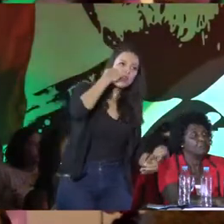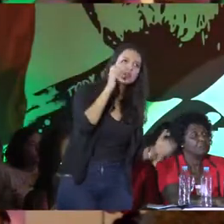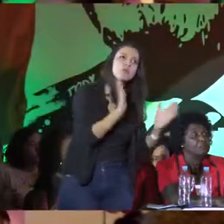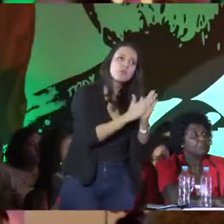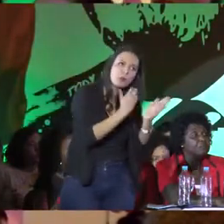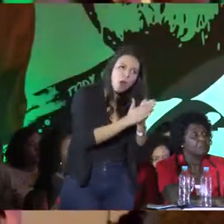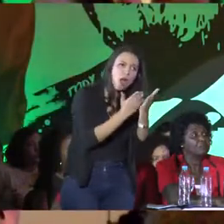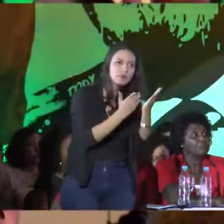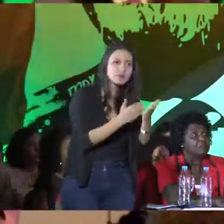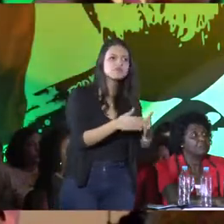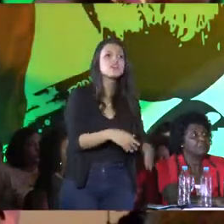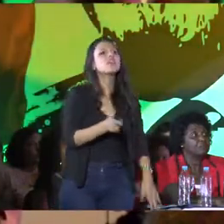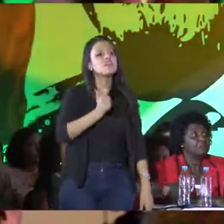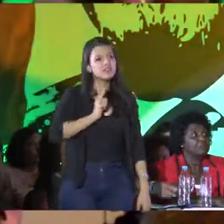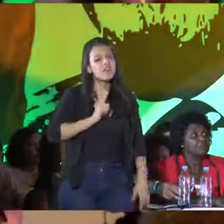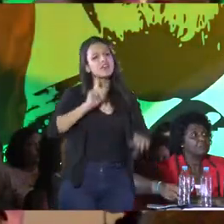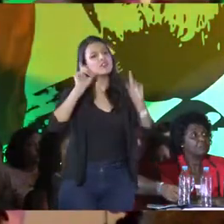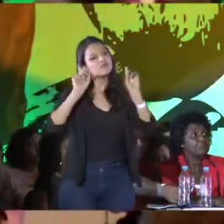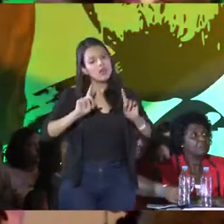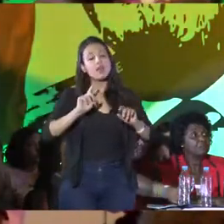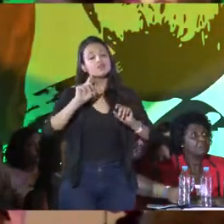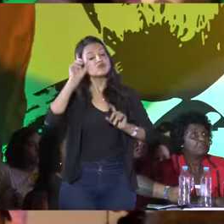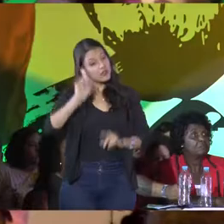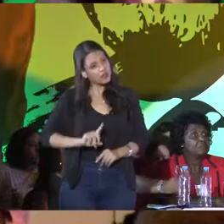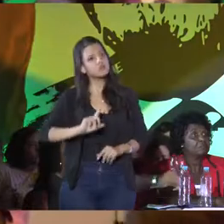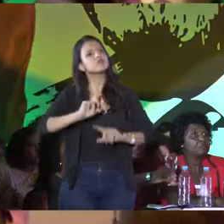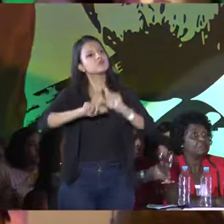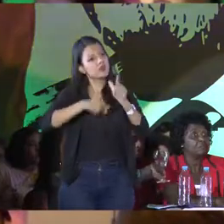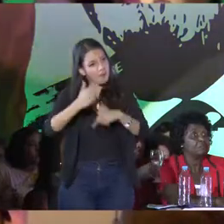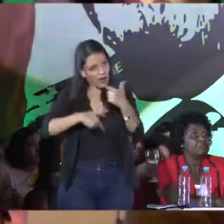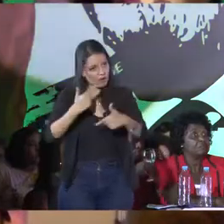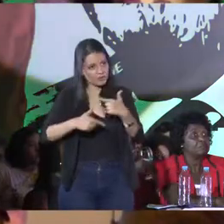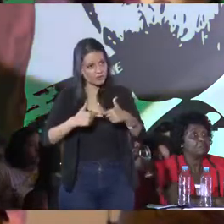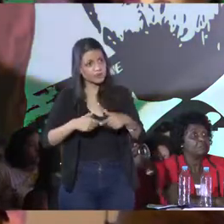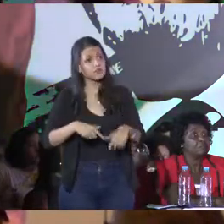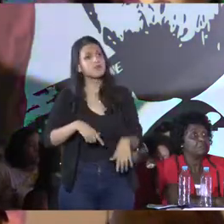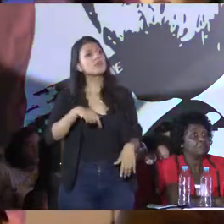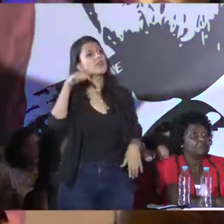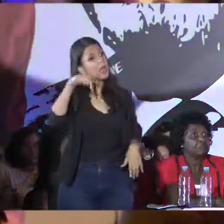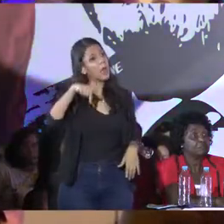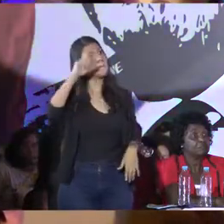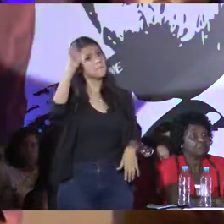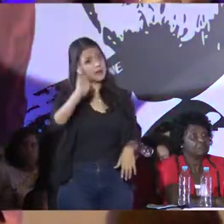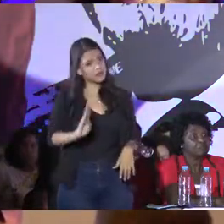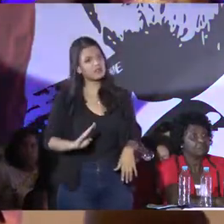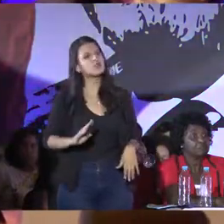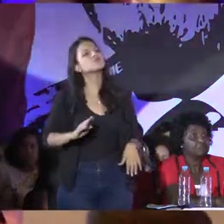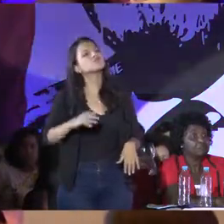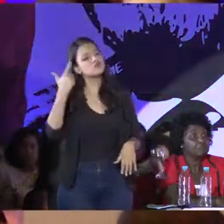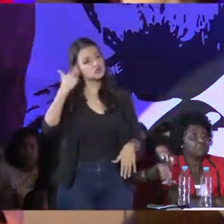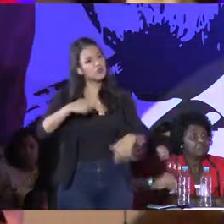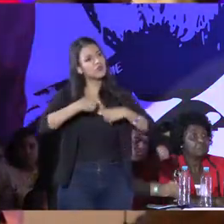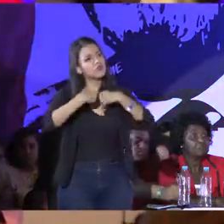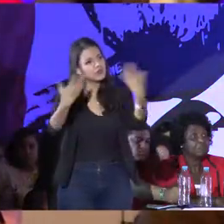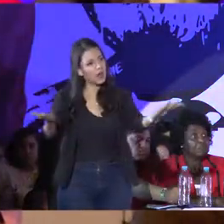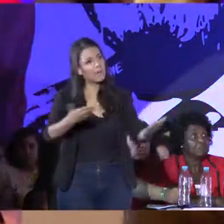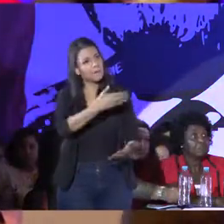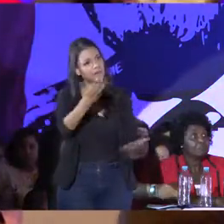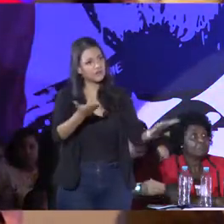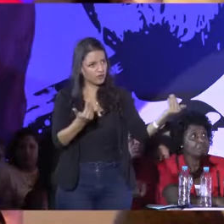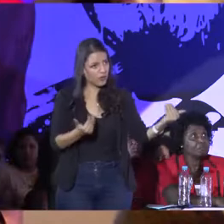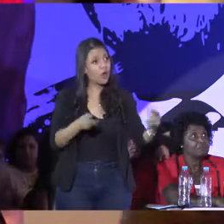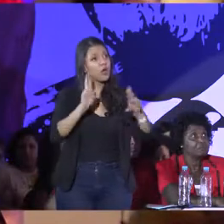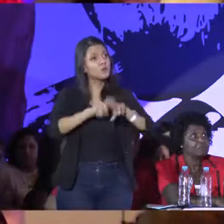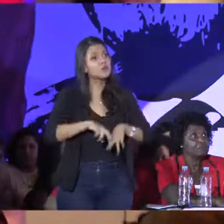de viver com dignidade, com trabalho, com direitos trabalhistas. E é esse Brasil que a gente quer devolver à juventude brasileira. Por isso, já